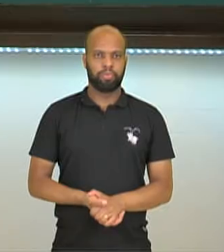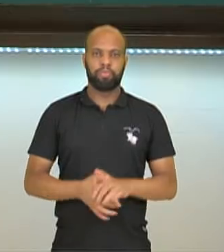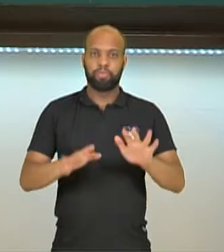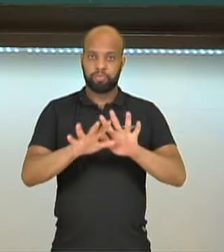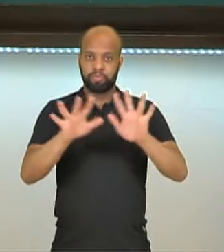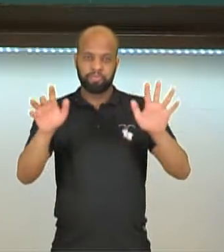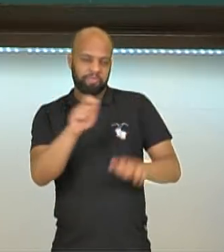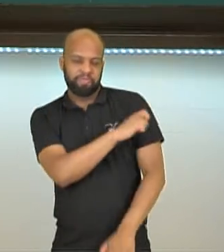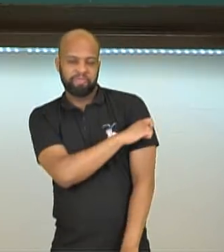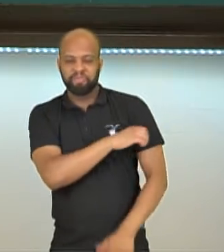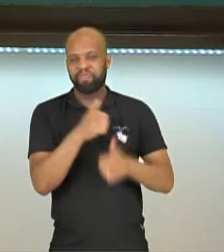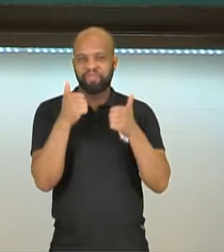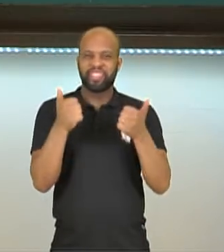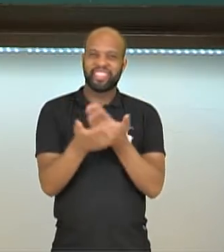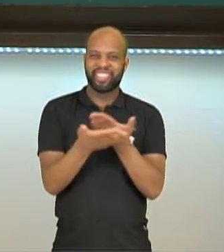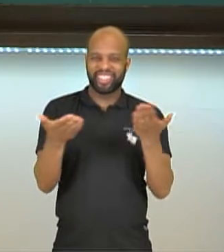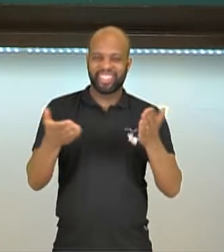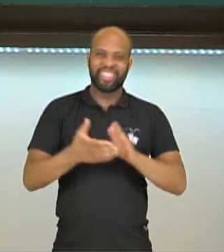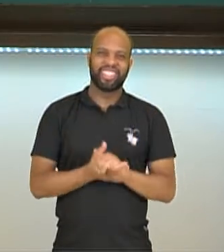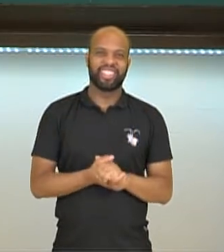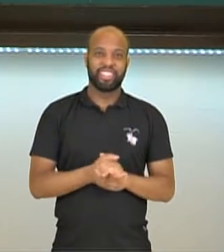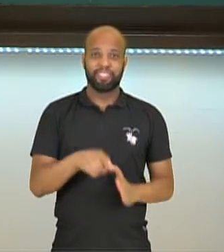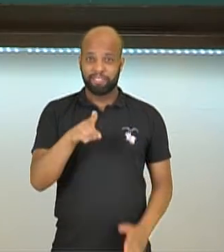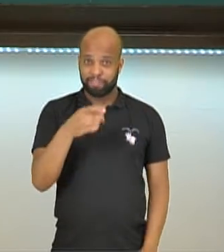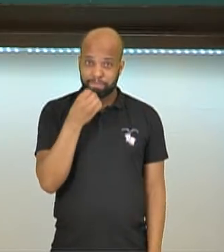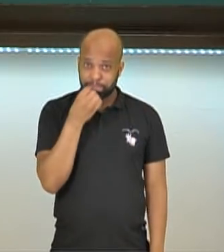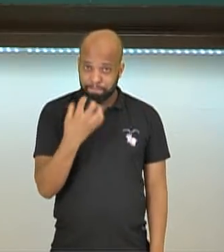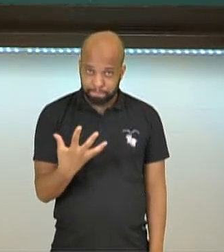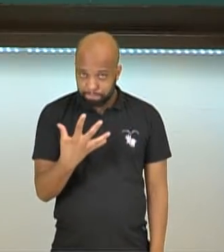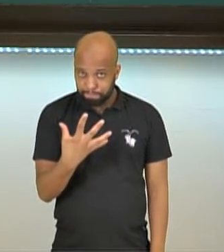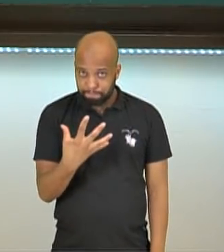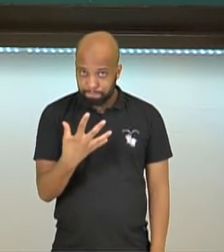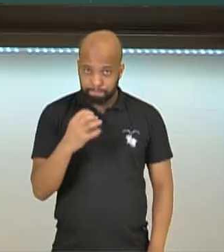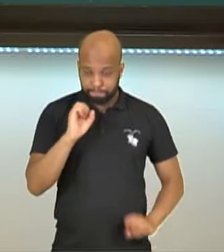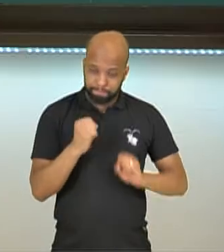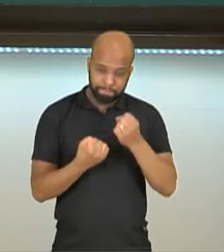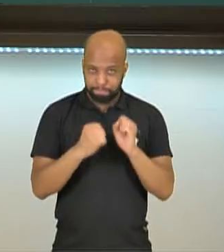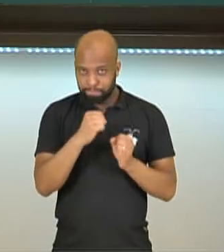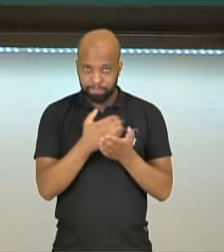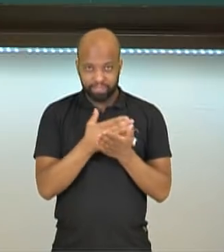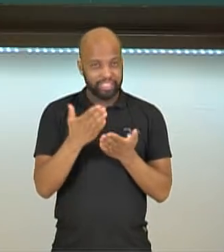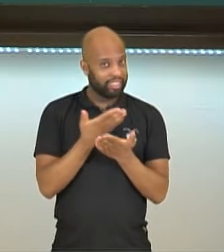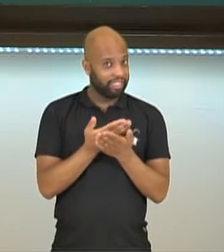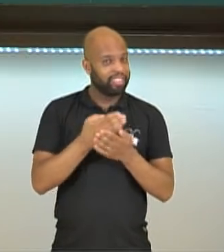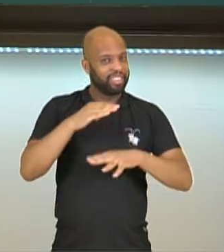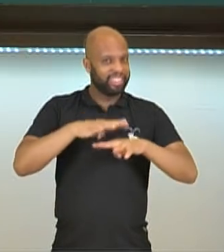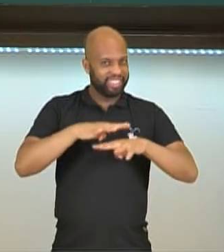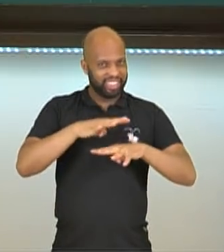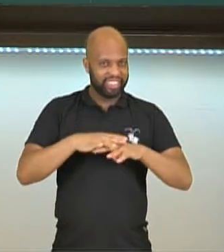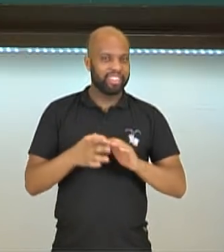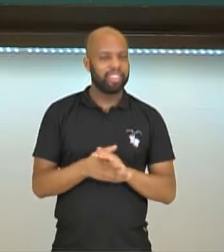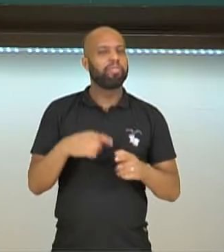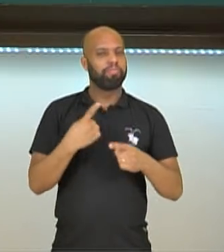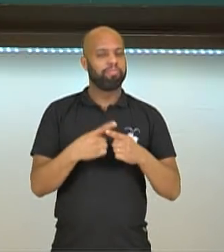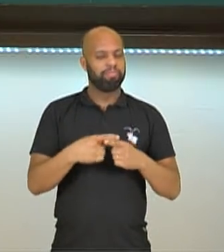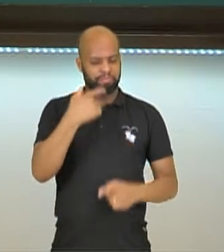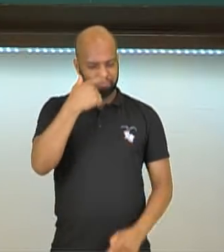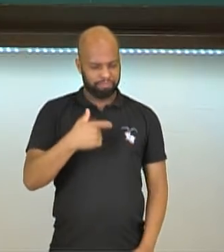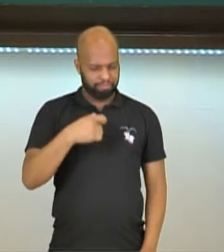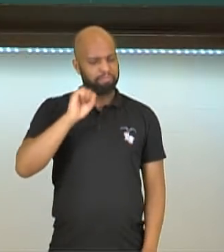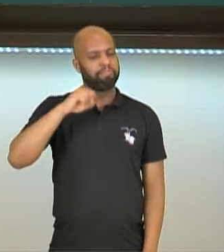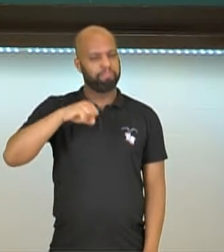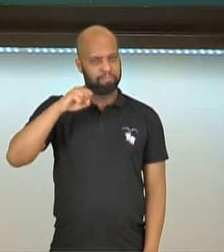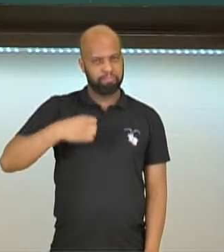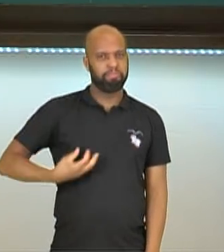Olá, aluno! Tudo bem com você? Você está bem? Está animado para mais uma aula de matemática? Porque eu estou.